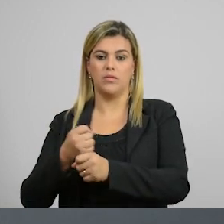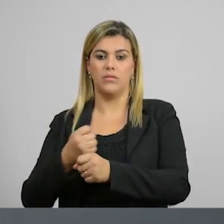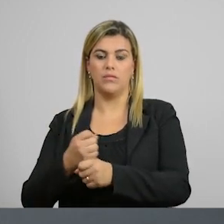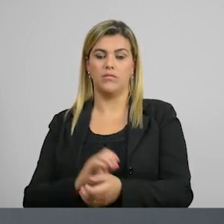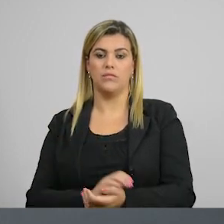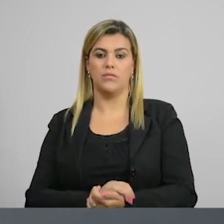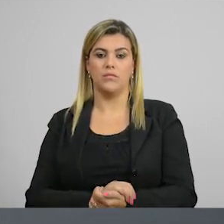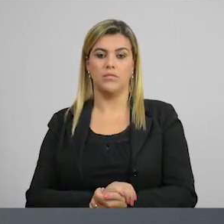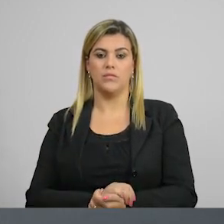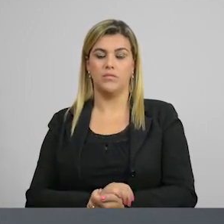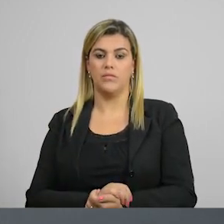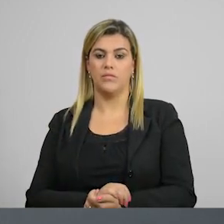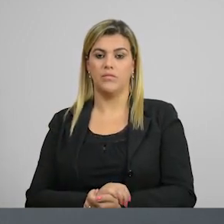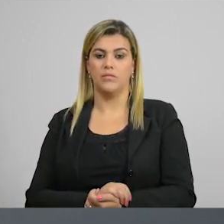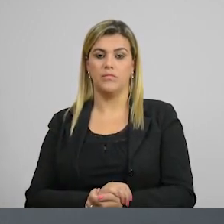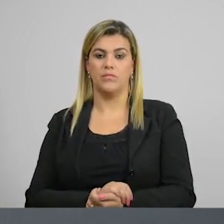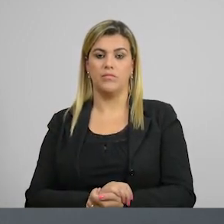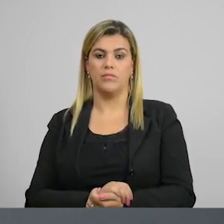primeiros anos.